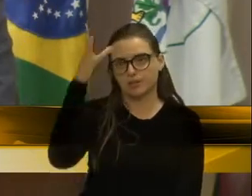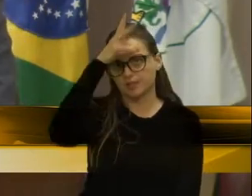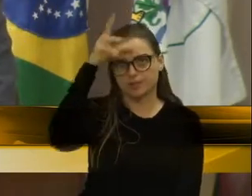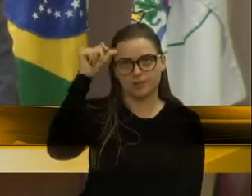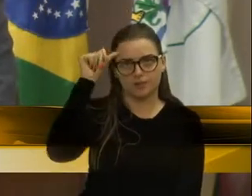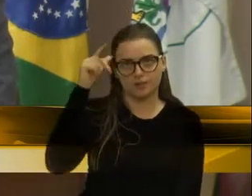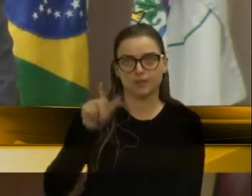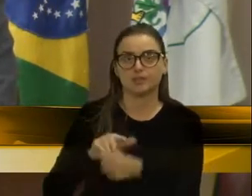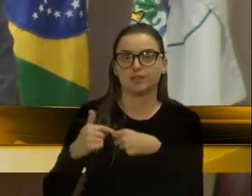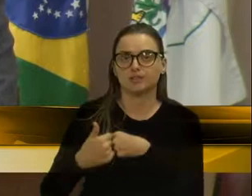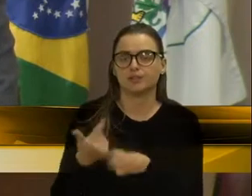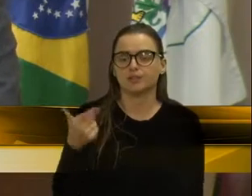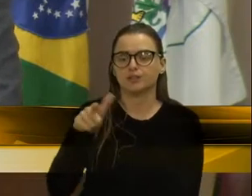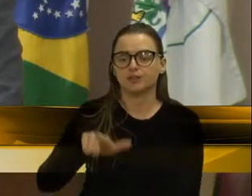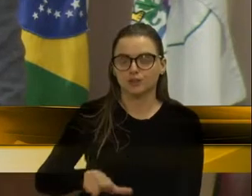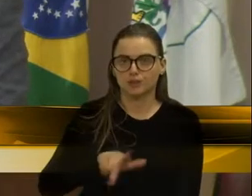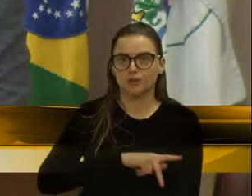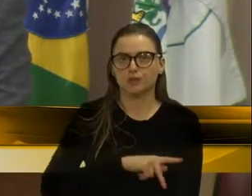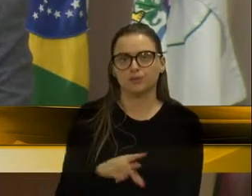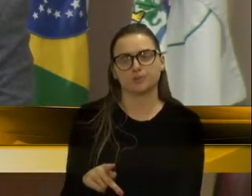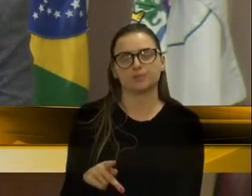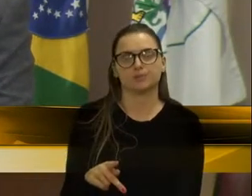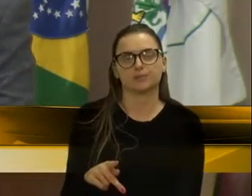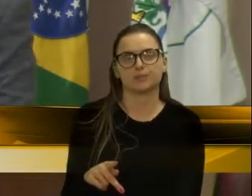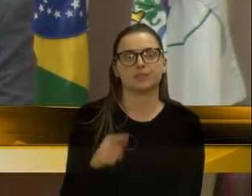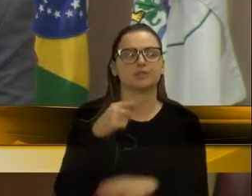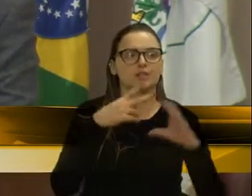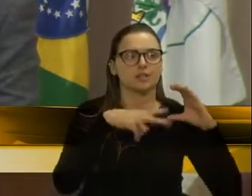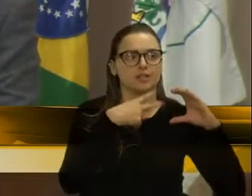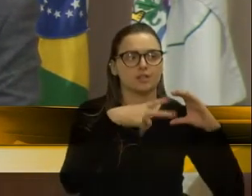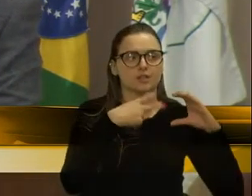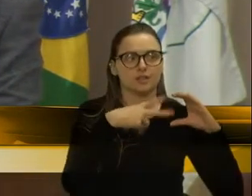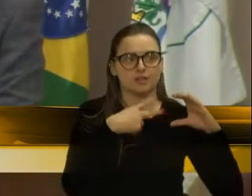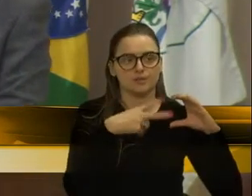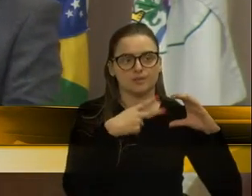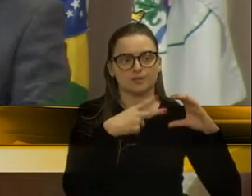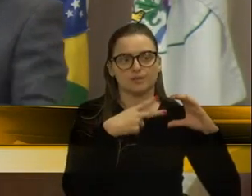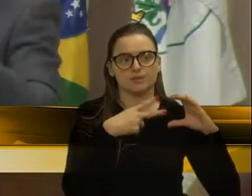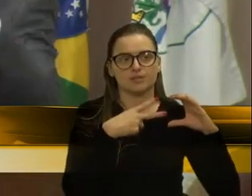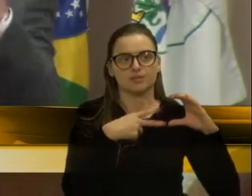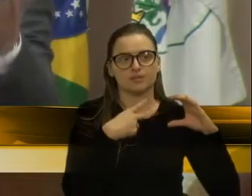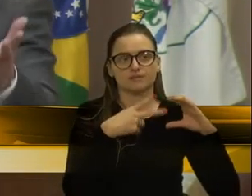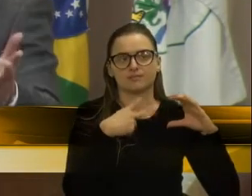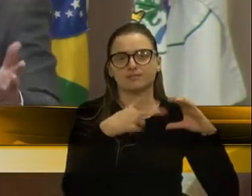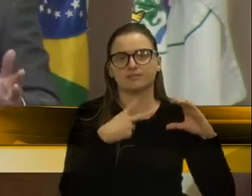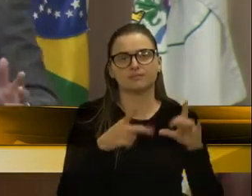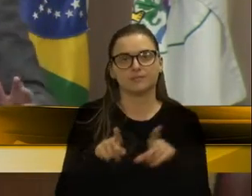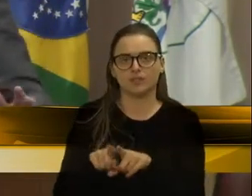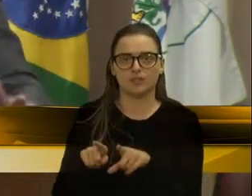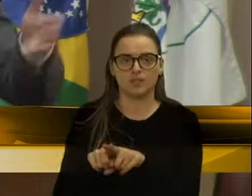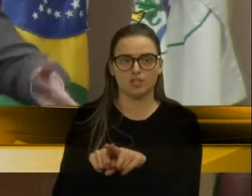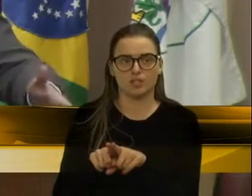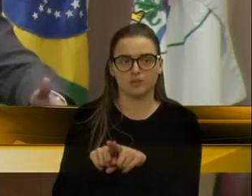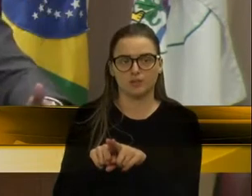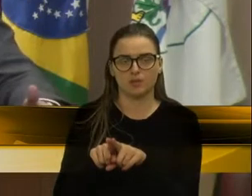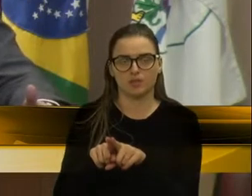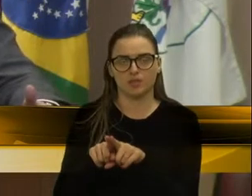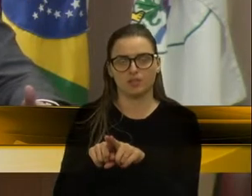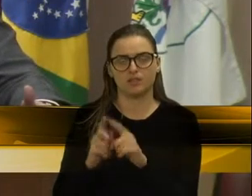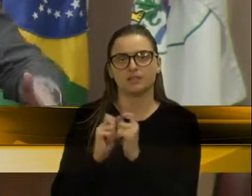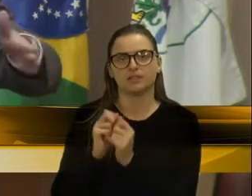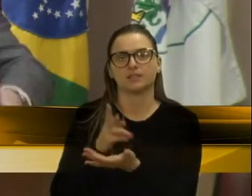município mais uma vez senhor presidente a câmara de vereadores em tantos outros eventos esteve